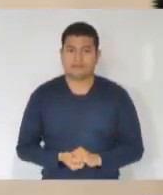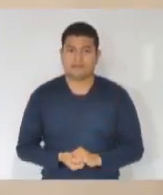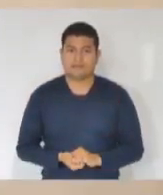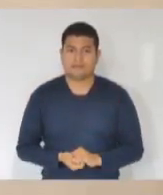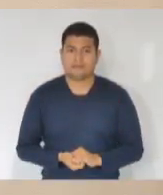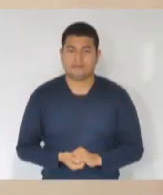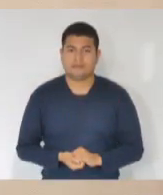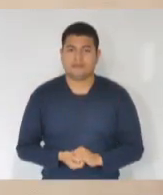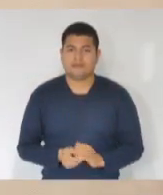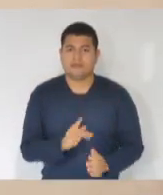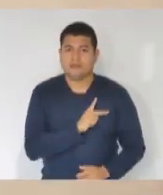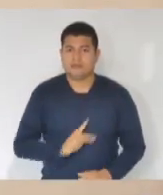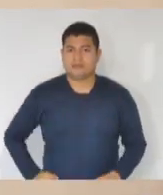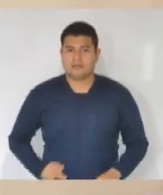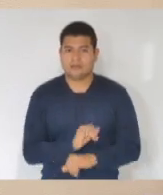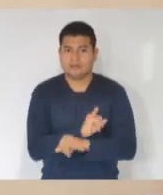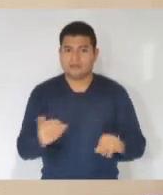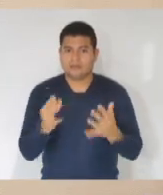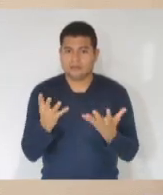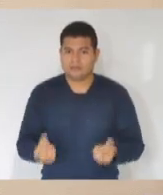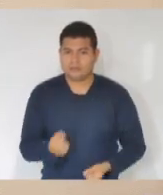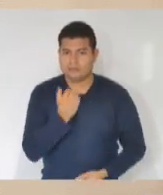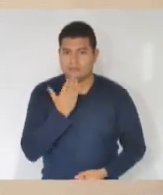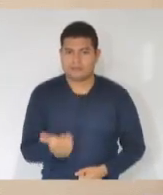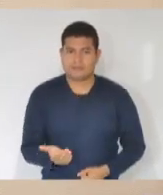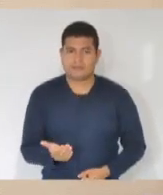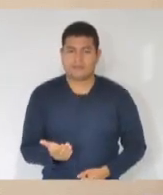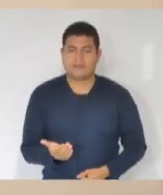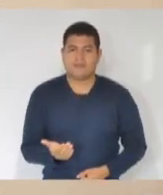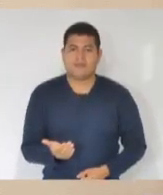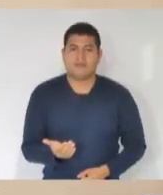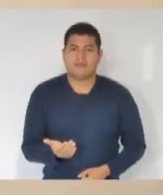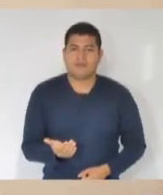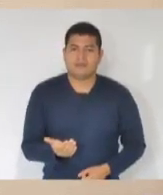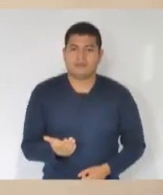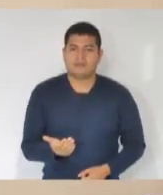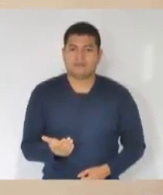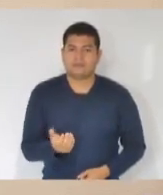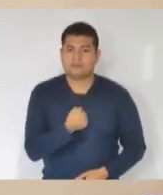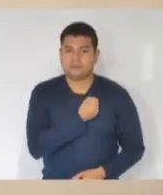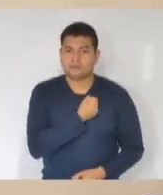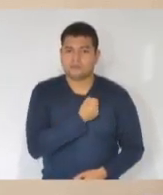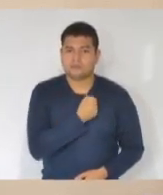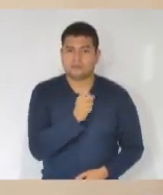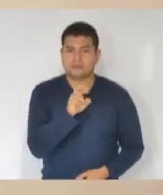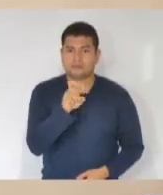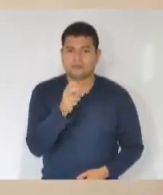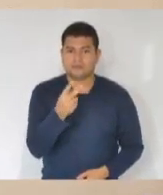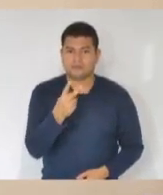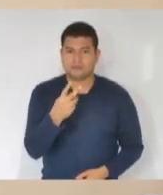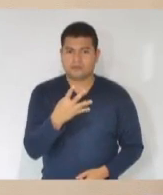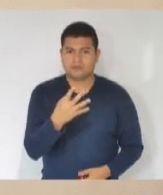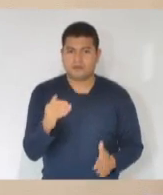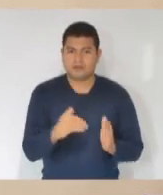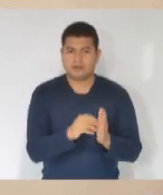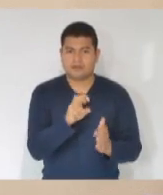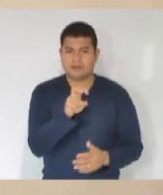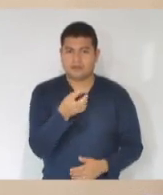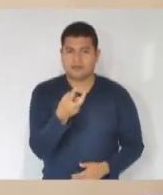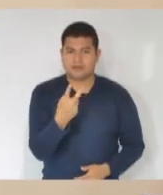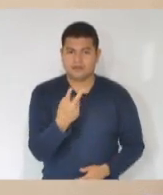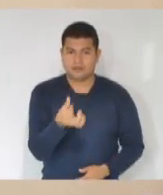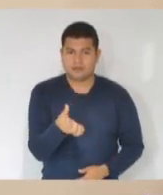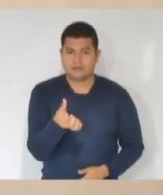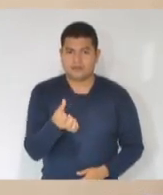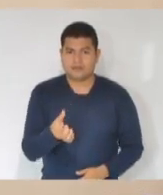A presidência comunica que defere os seguintes requerimentos. De número 524 a 526, de autoria do